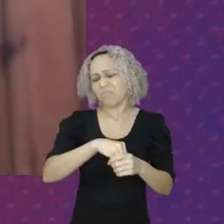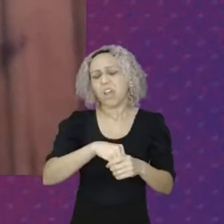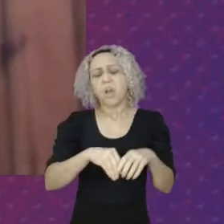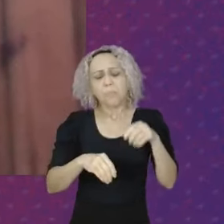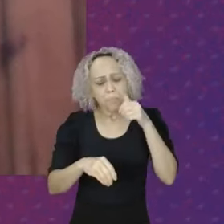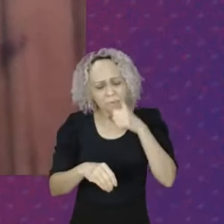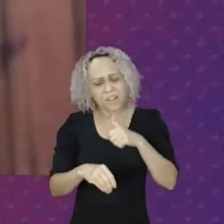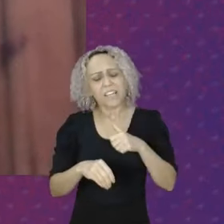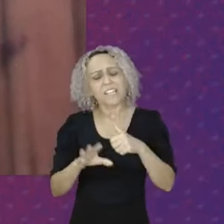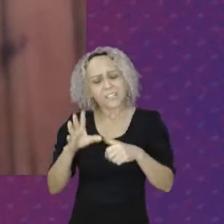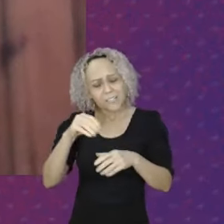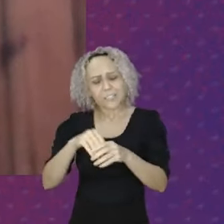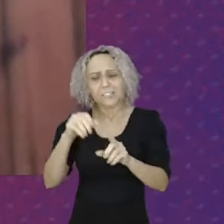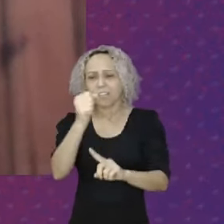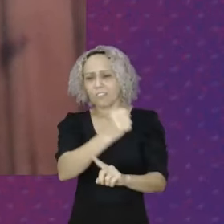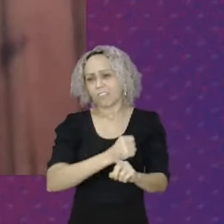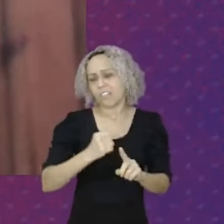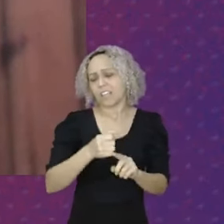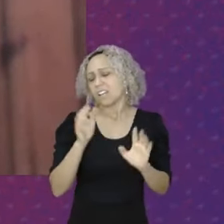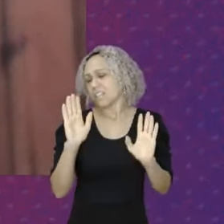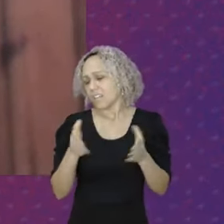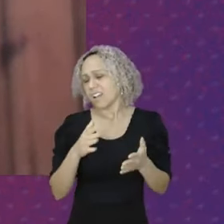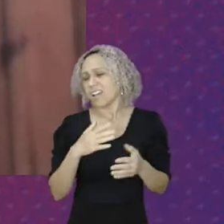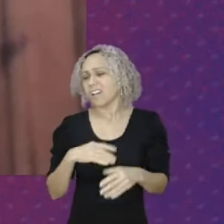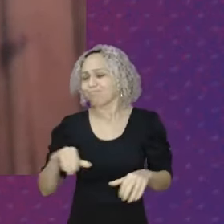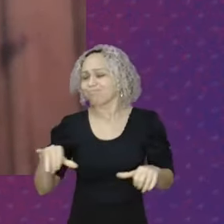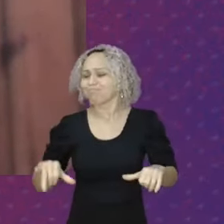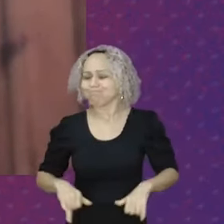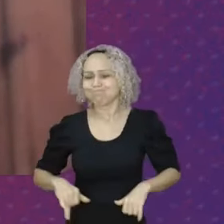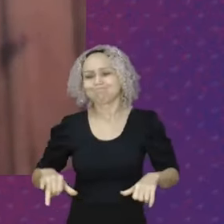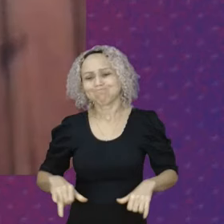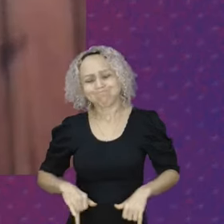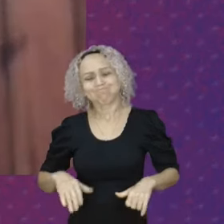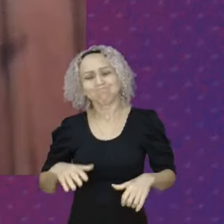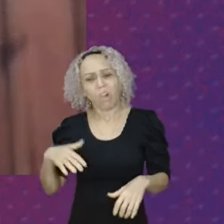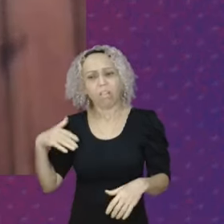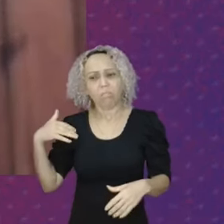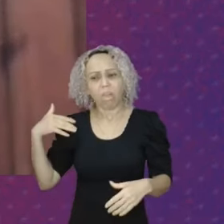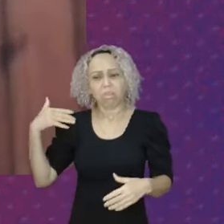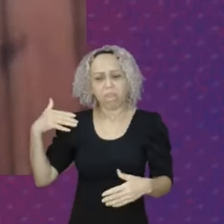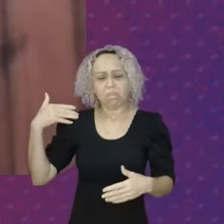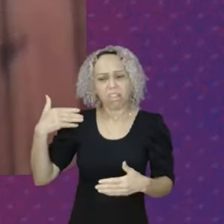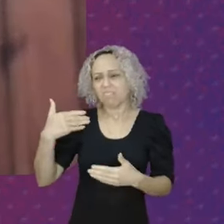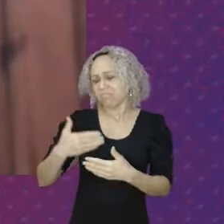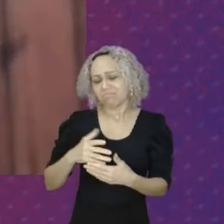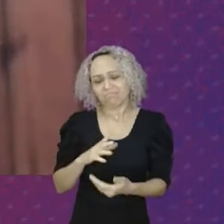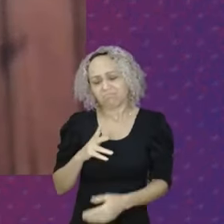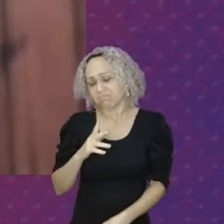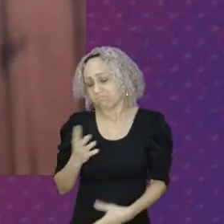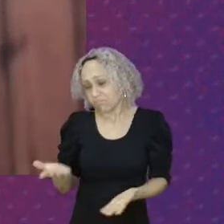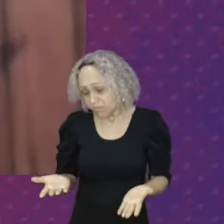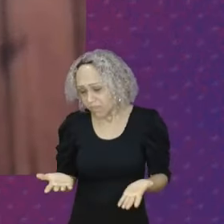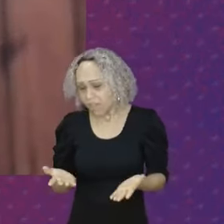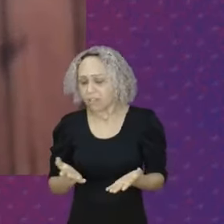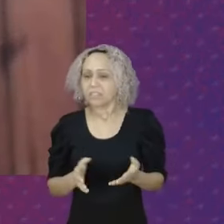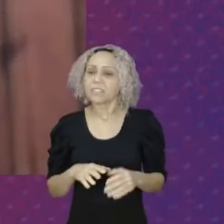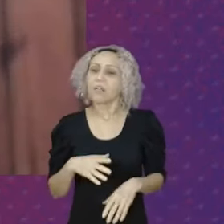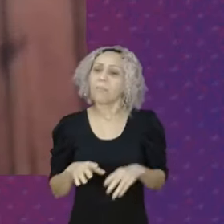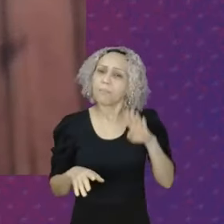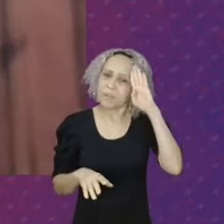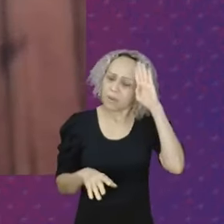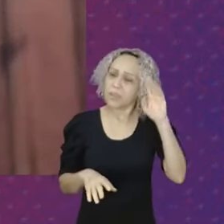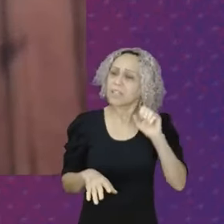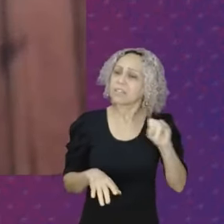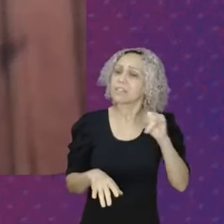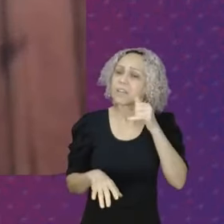deficiente a gente só vê esse número duplicado triplicado ou quadruplicado devido à falta de de acesso aos recursos aos serviços e aos